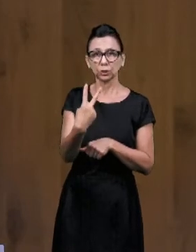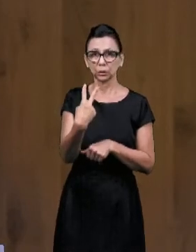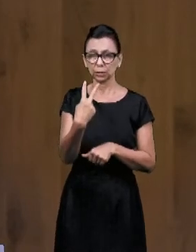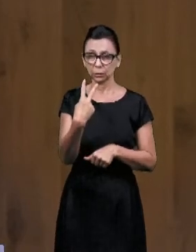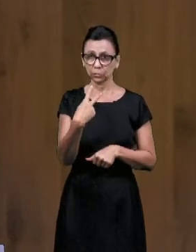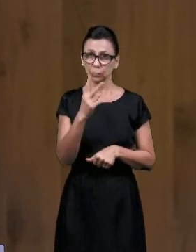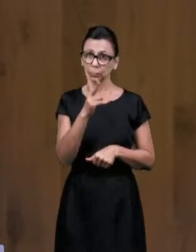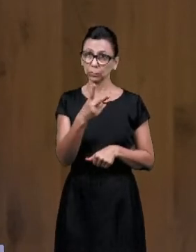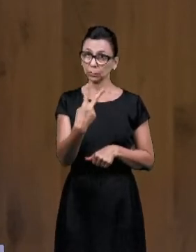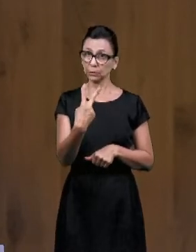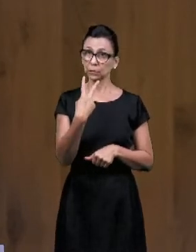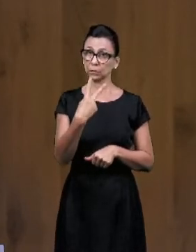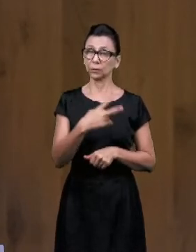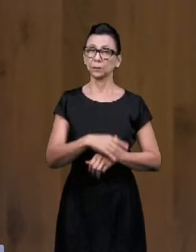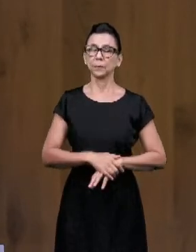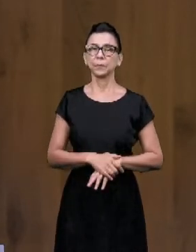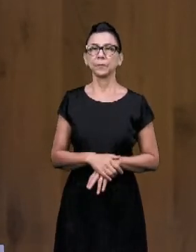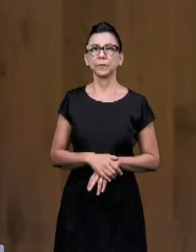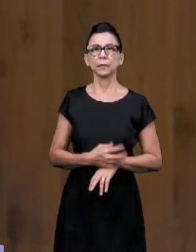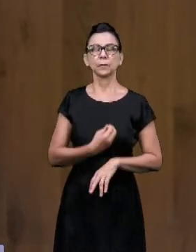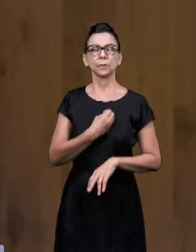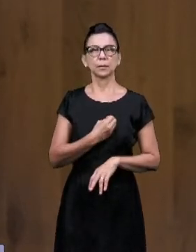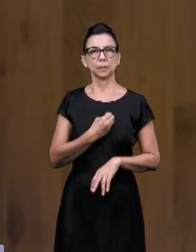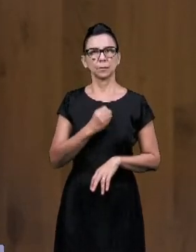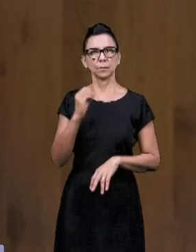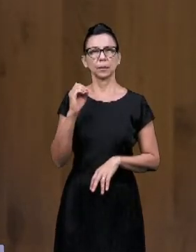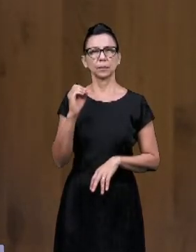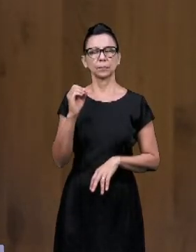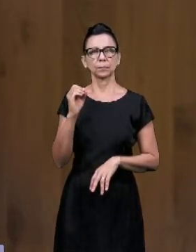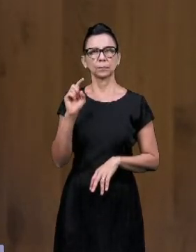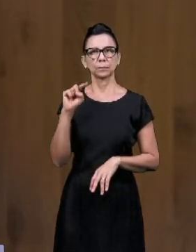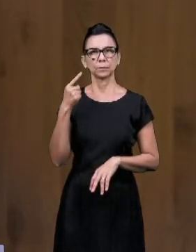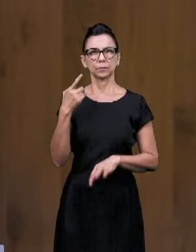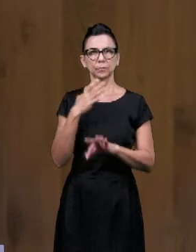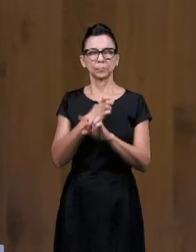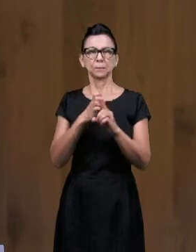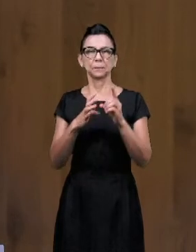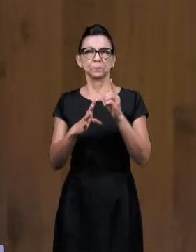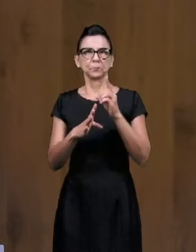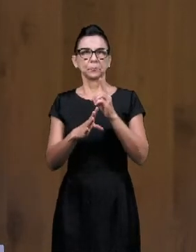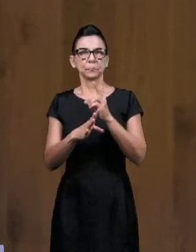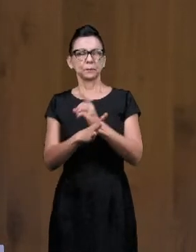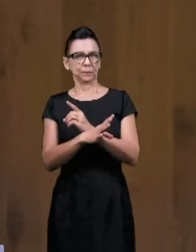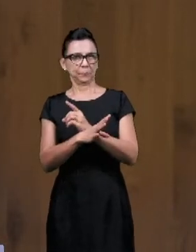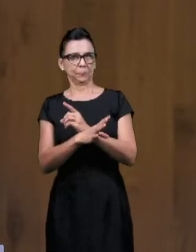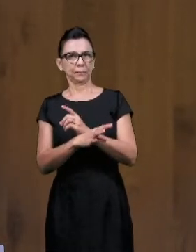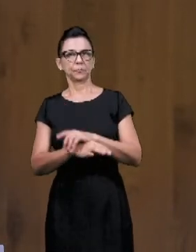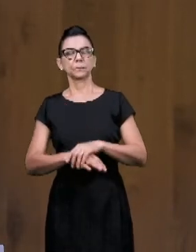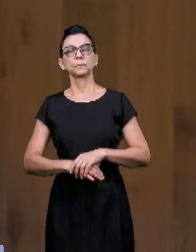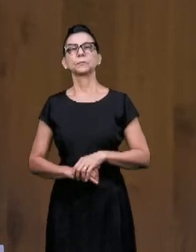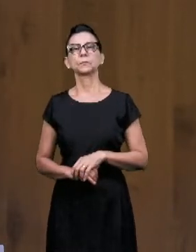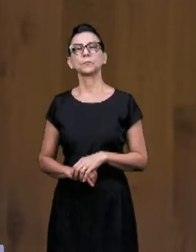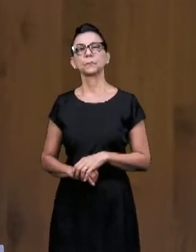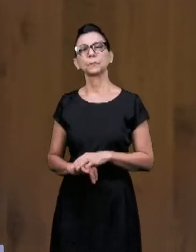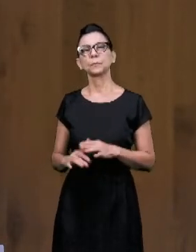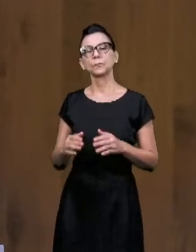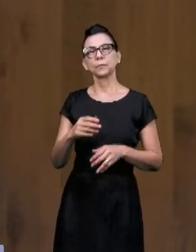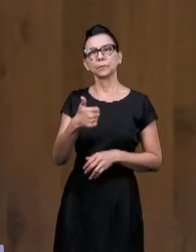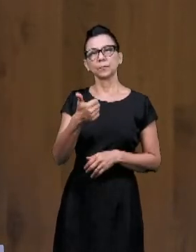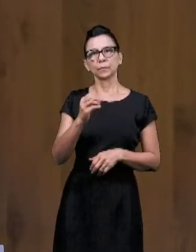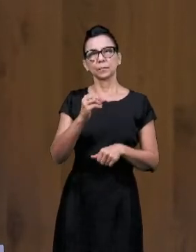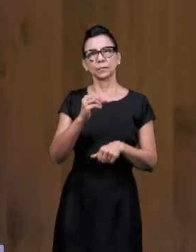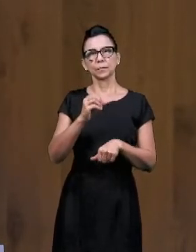de YouTube, para que você possa participar daqui a pouco da Escola Bíblica Dominical. E na Escola Bíblica Dominical, agora às 10 horas da